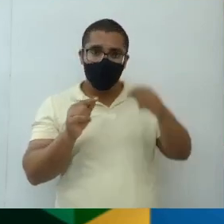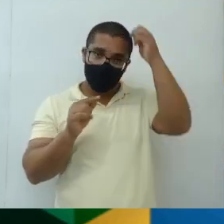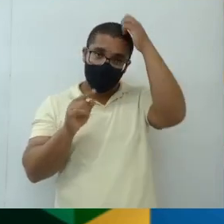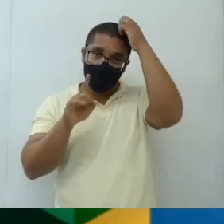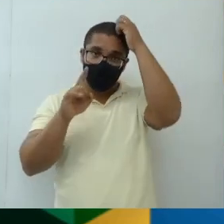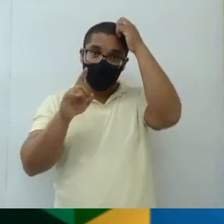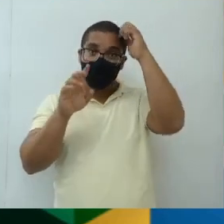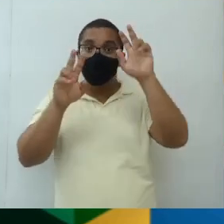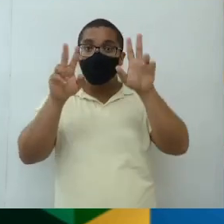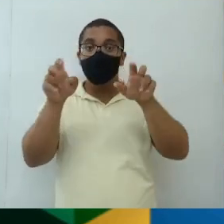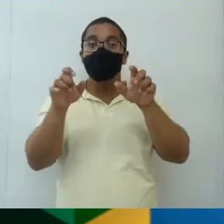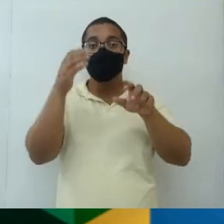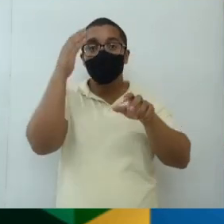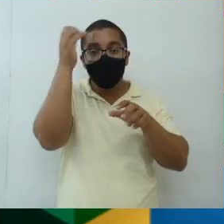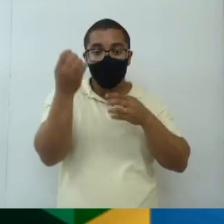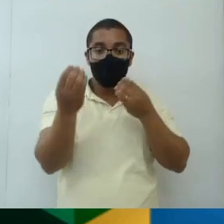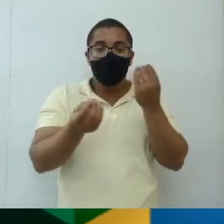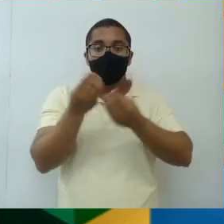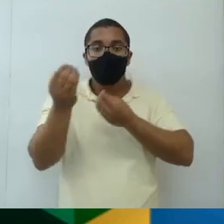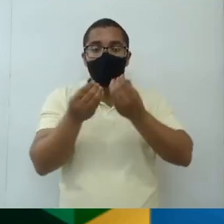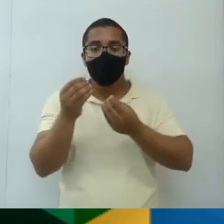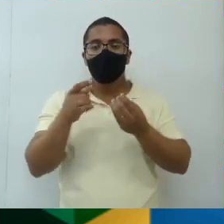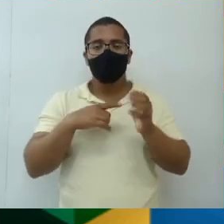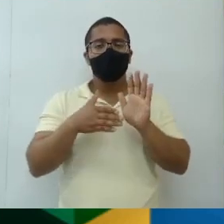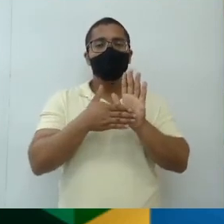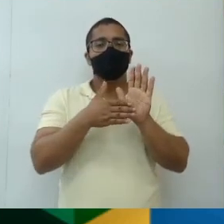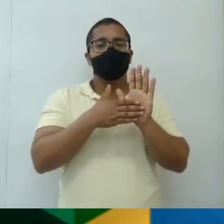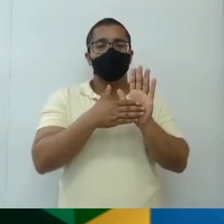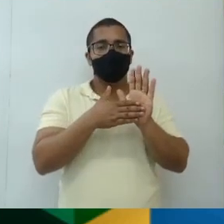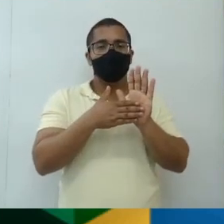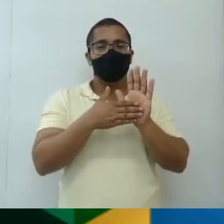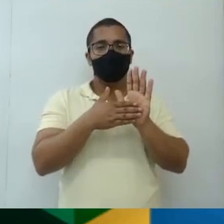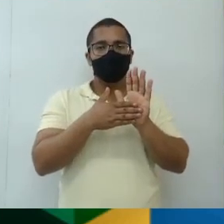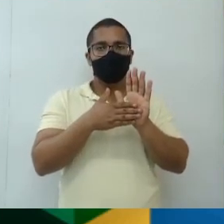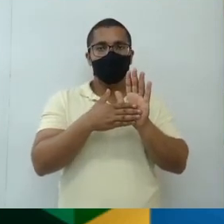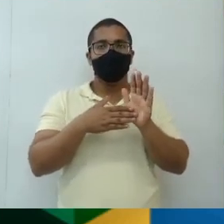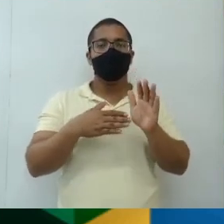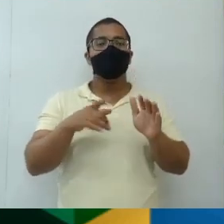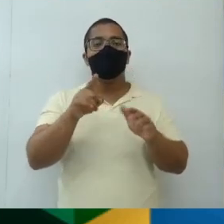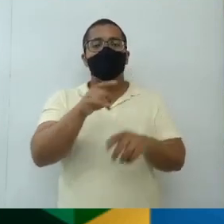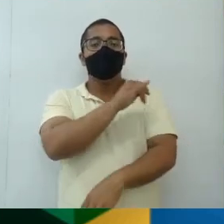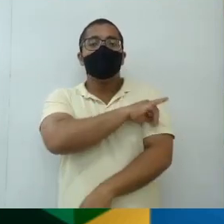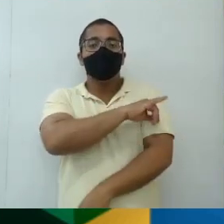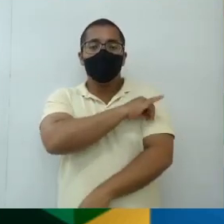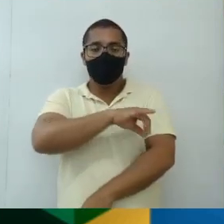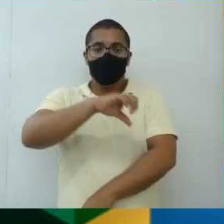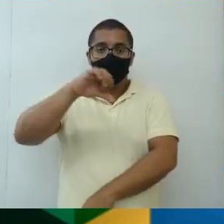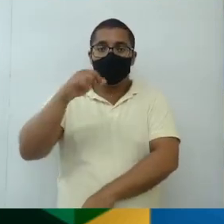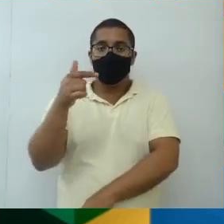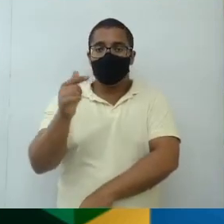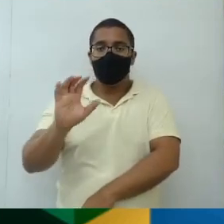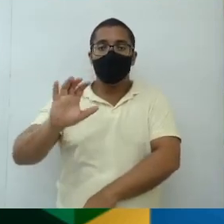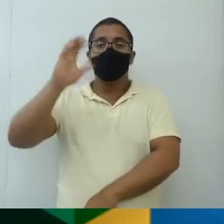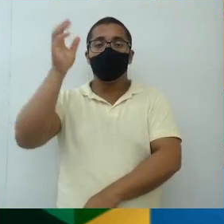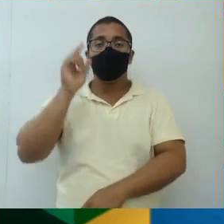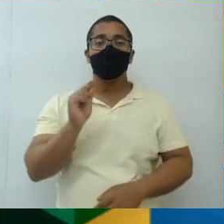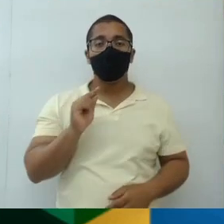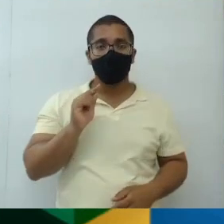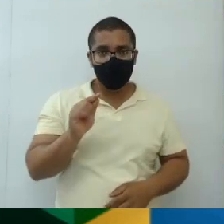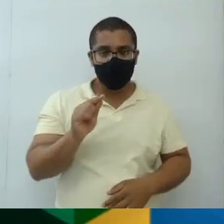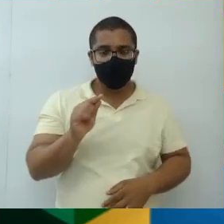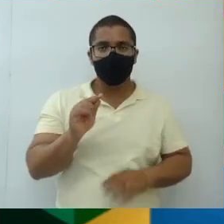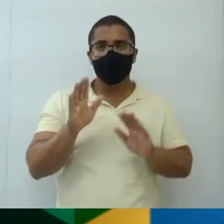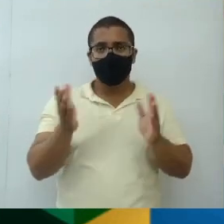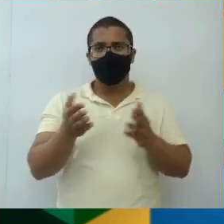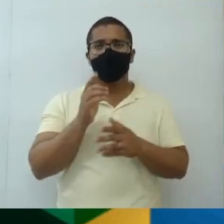saber o quê que foi debatido e proposto durante a rio-92 Vamos ver aí as